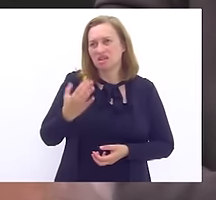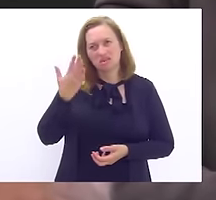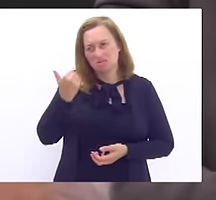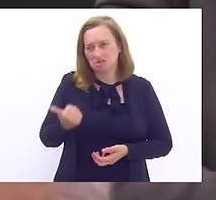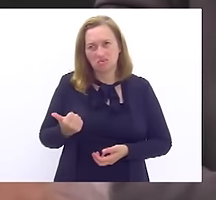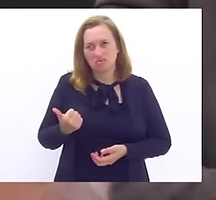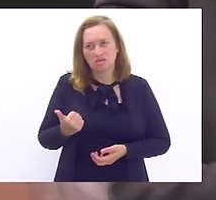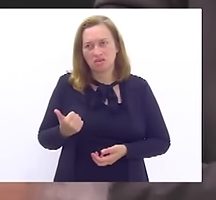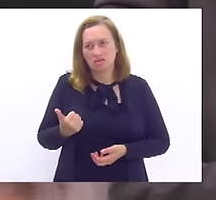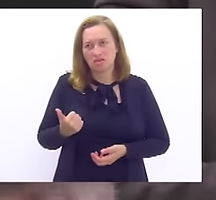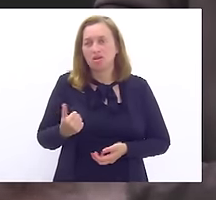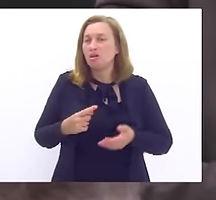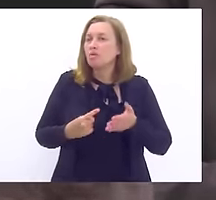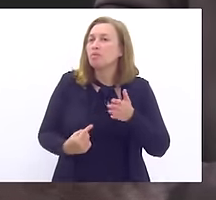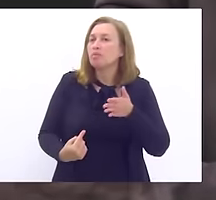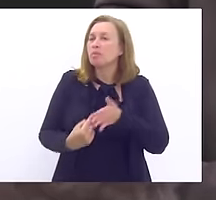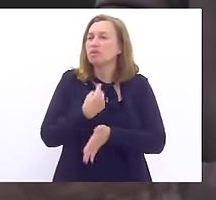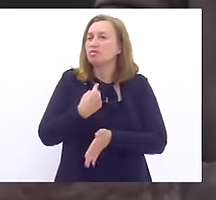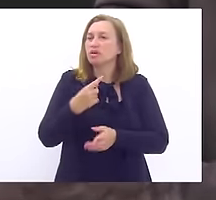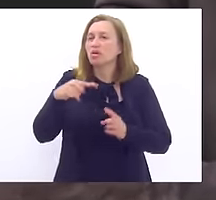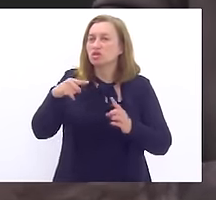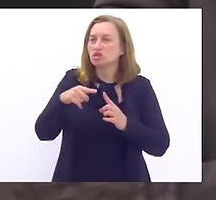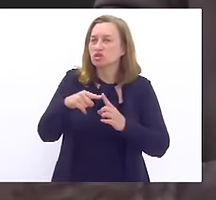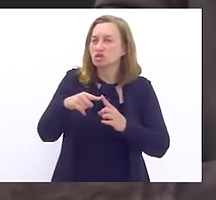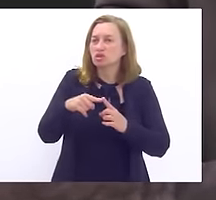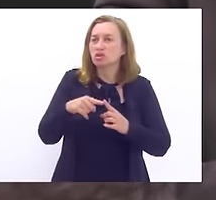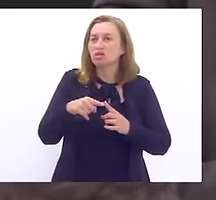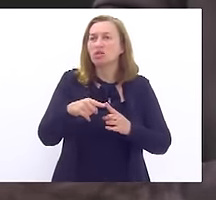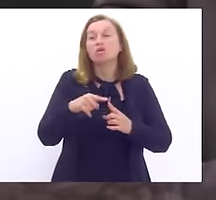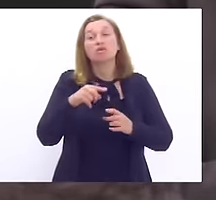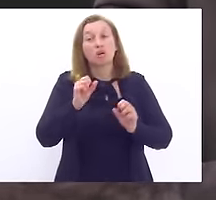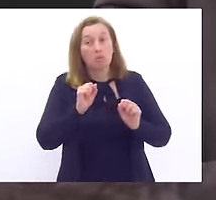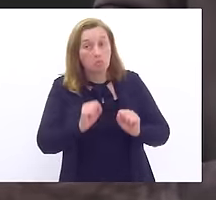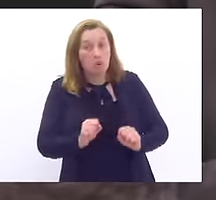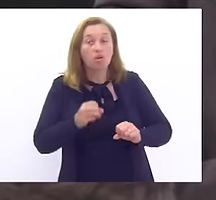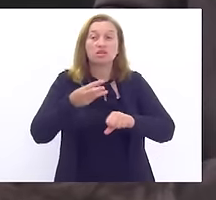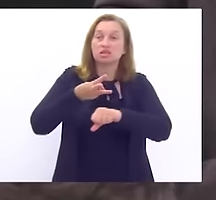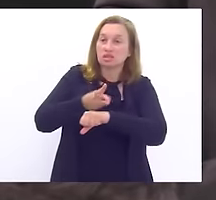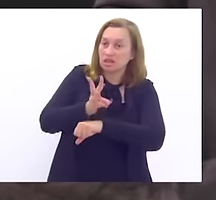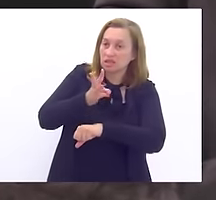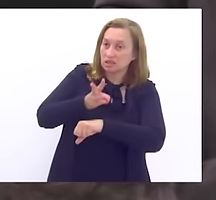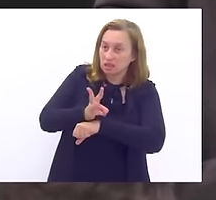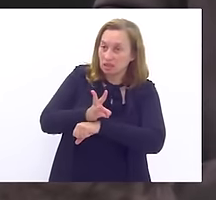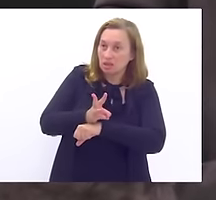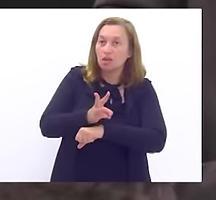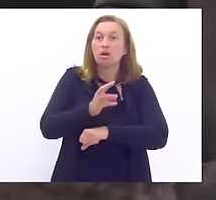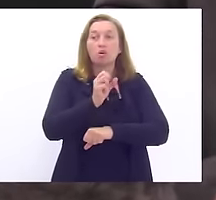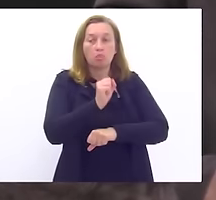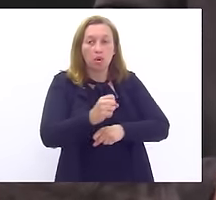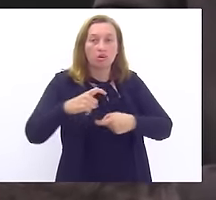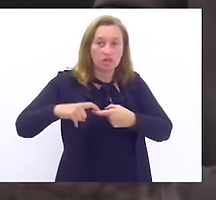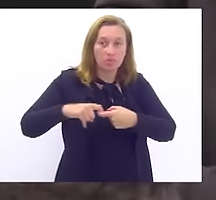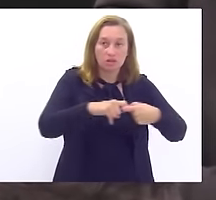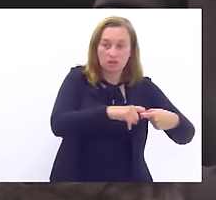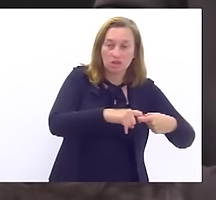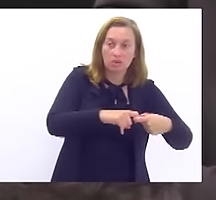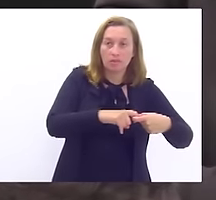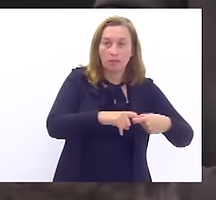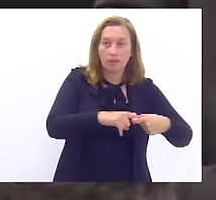eu foi feito uma pergunta objetiva serviço pode ser terceirizado remoção pode